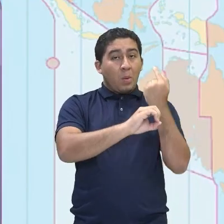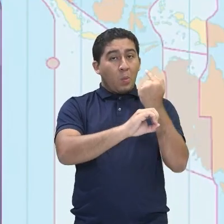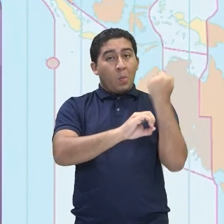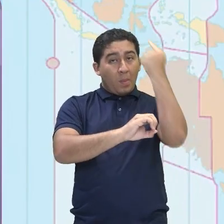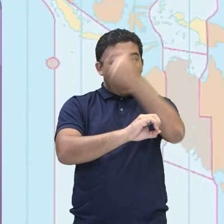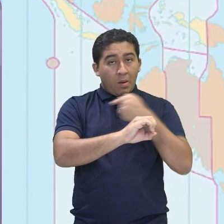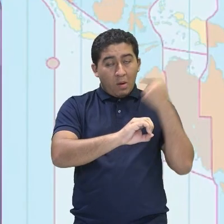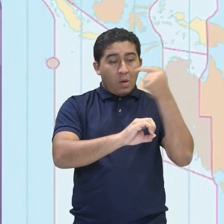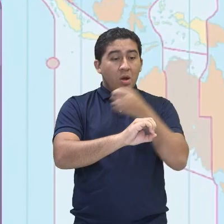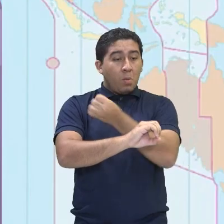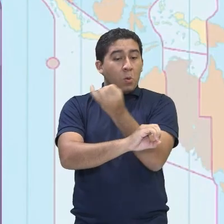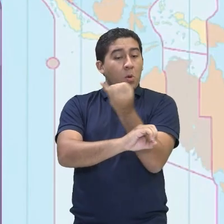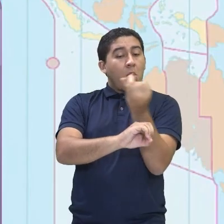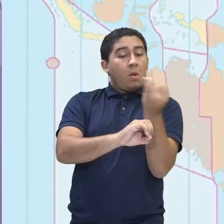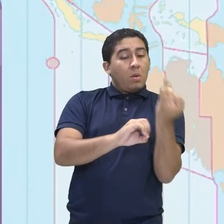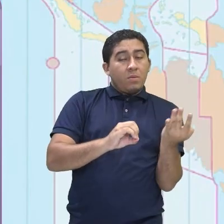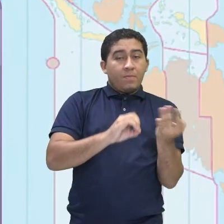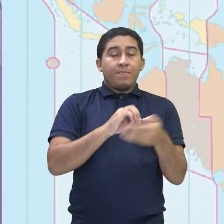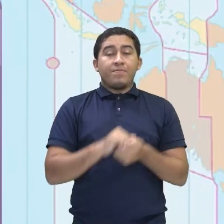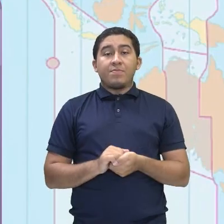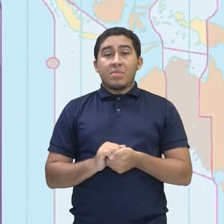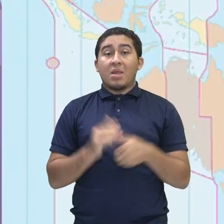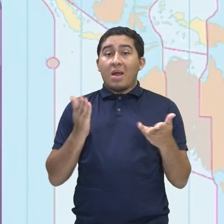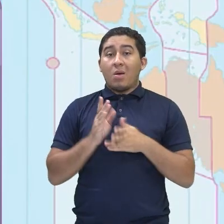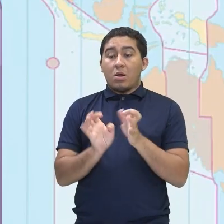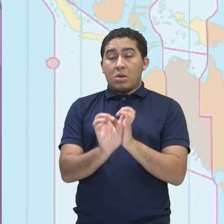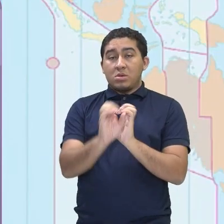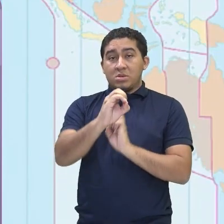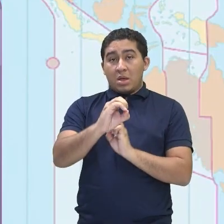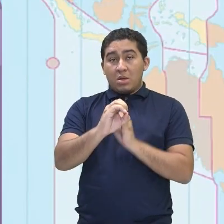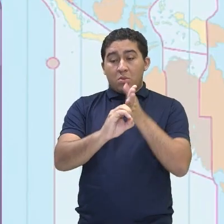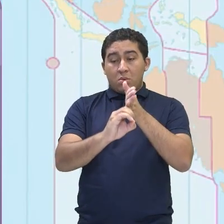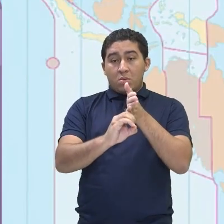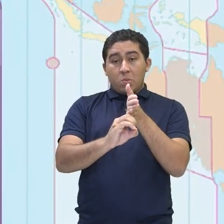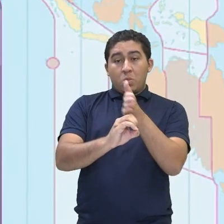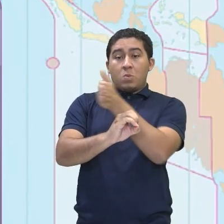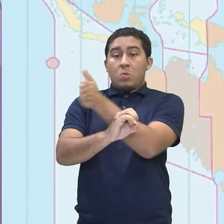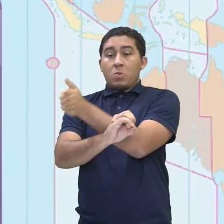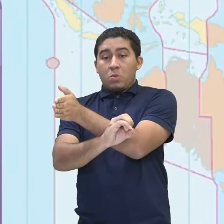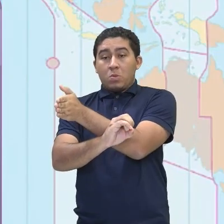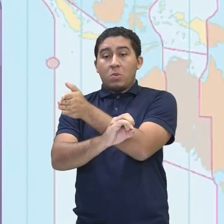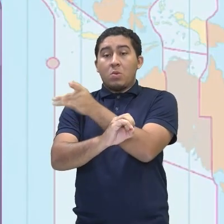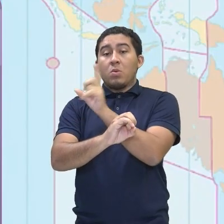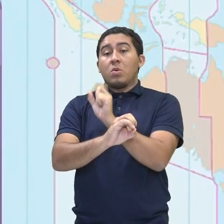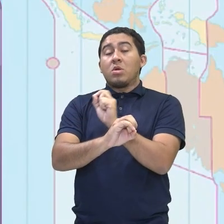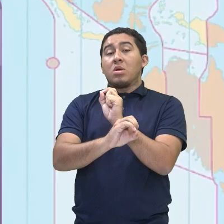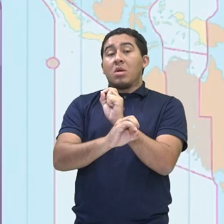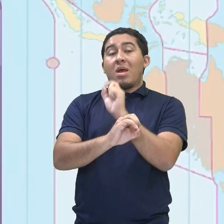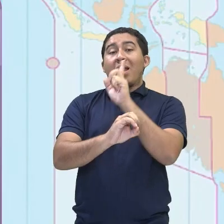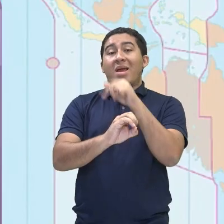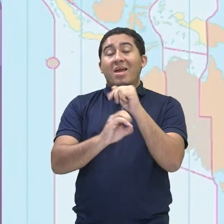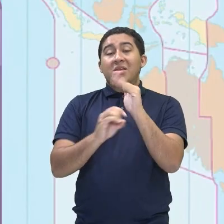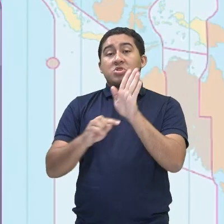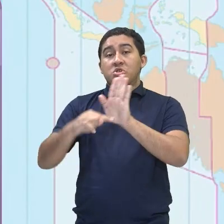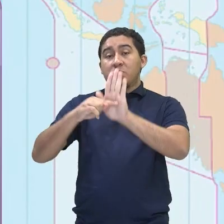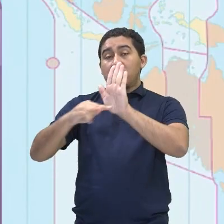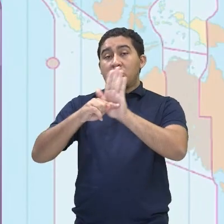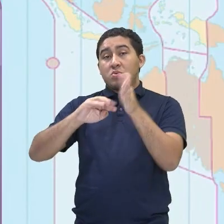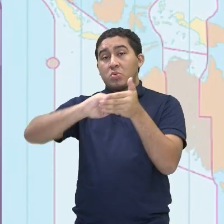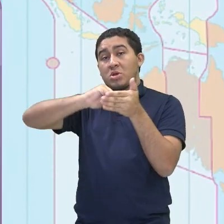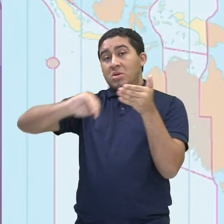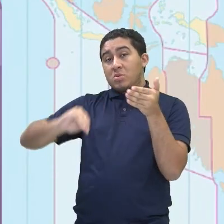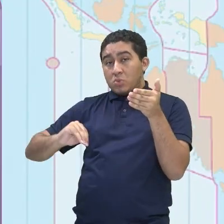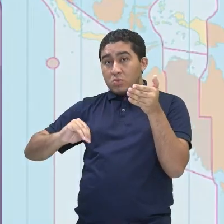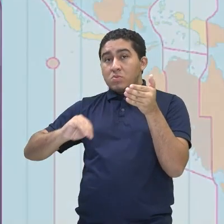horas. Se eu estou indo para o outro lado, para o lado oeste, eu faço o quê? Vou diminuindo essas